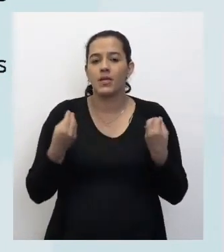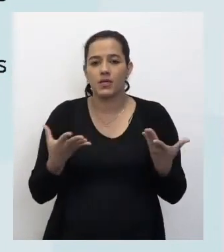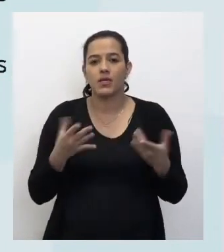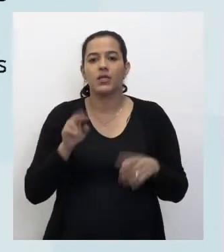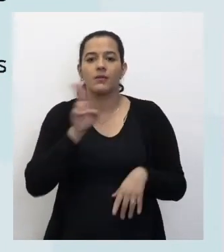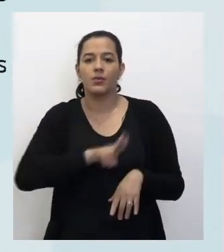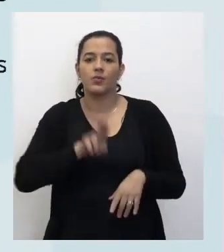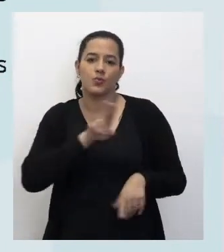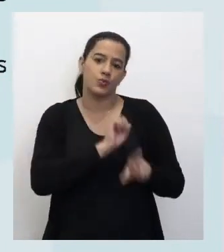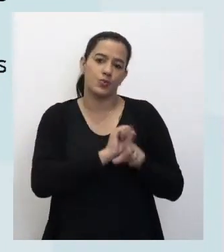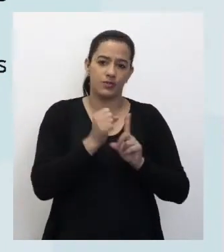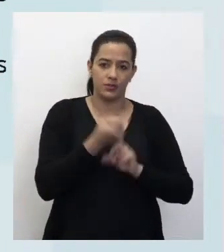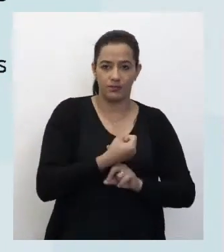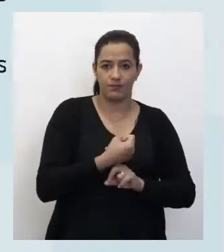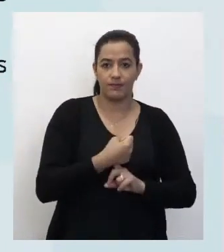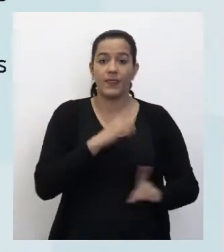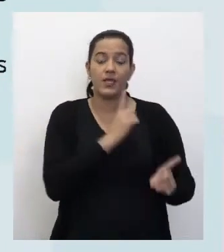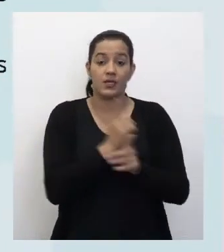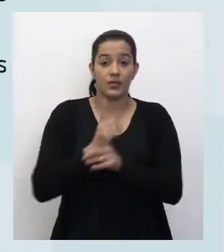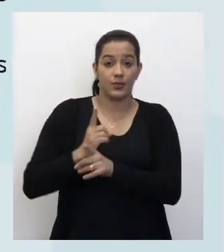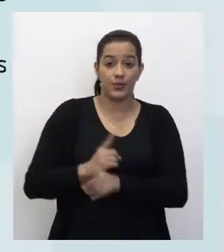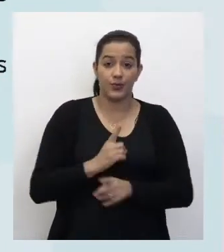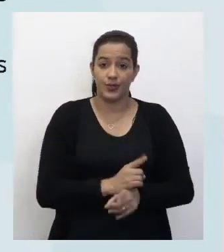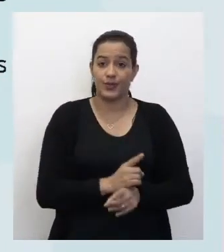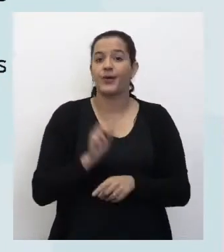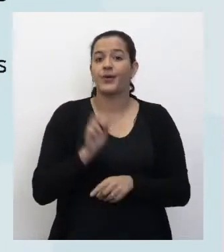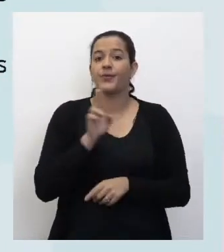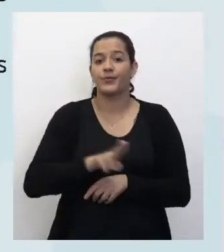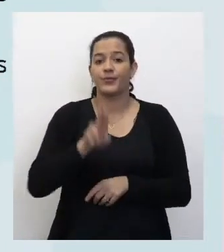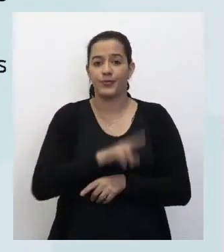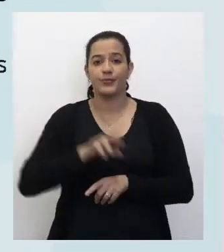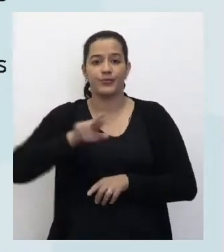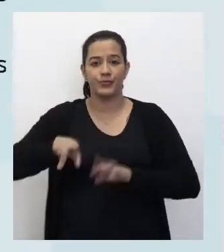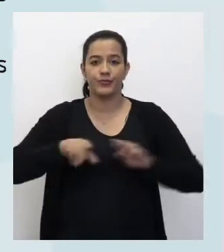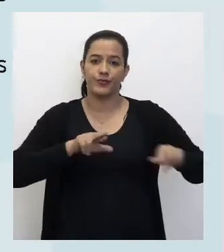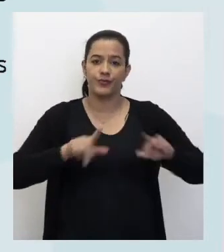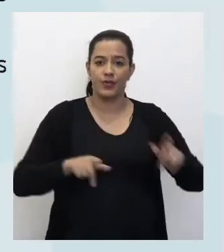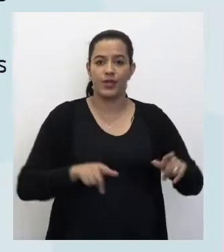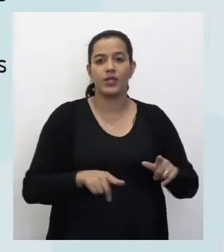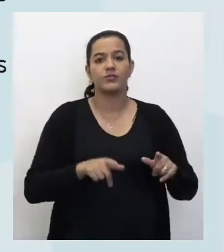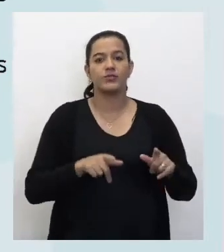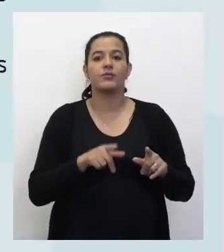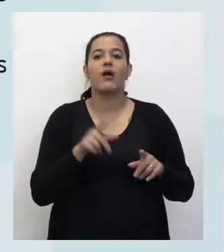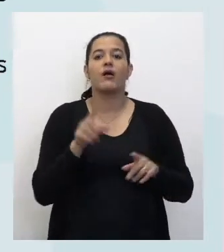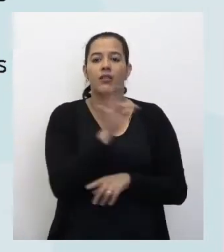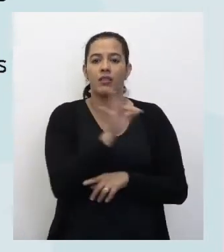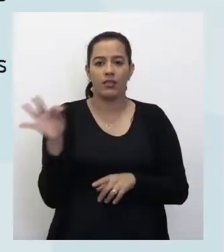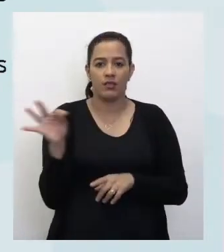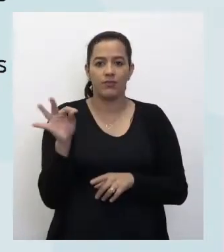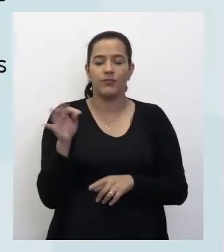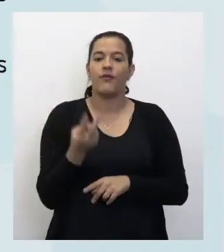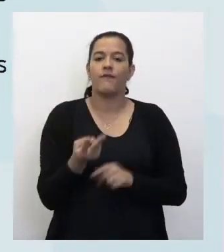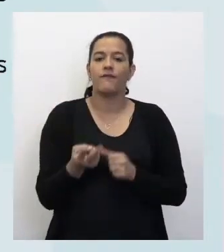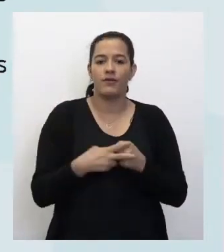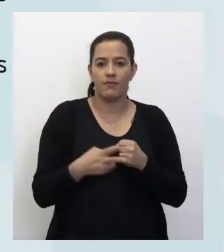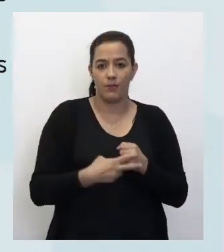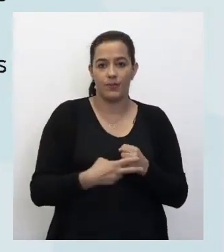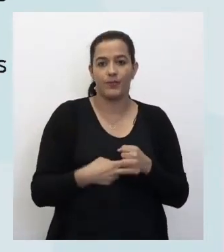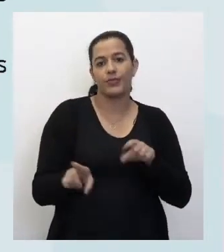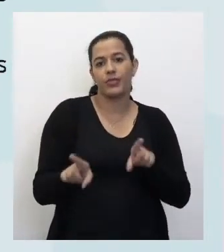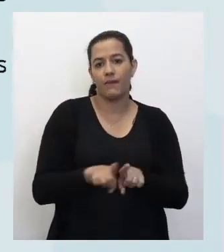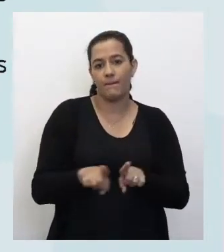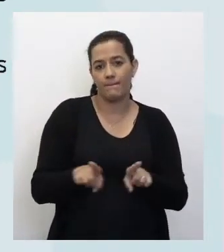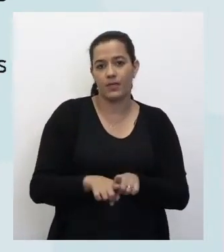sociais. Identificar as situações de uso de diferentes tempos verbais. Reconhecer e usar os graus do